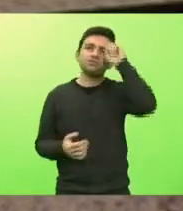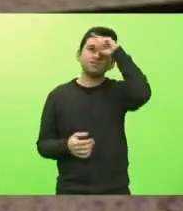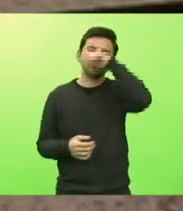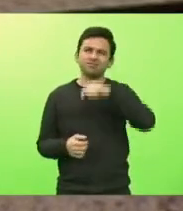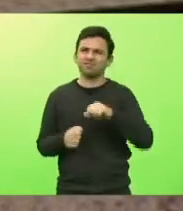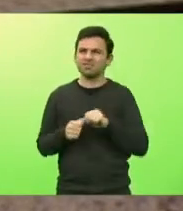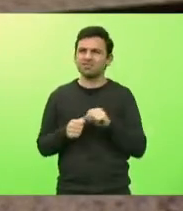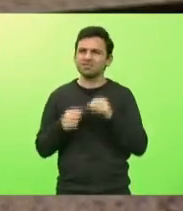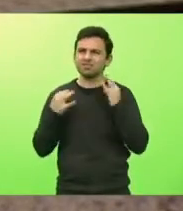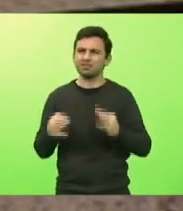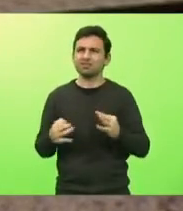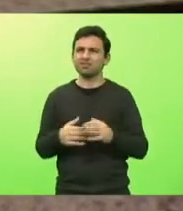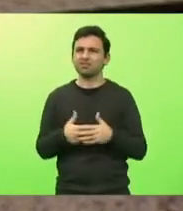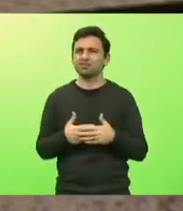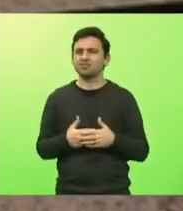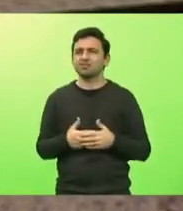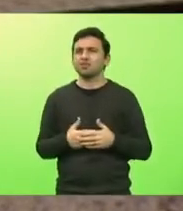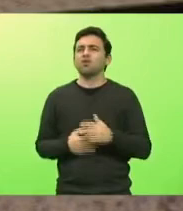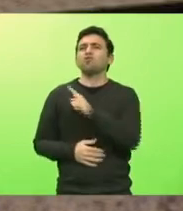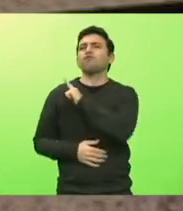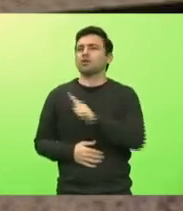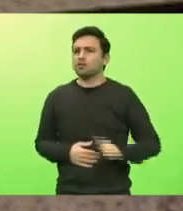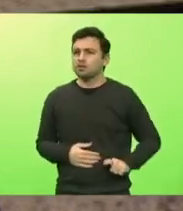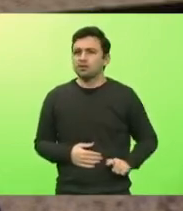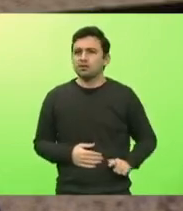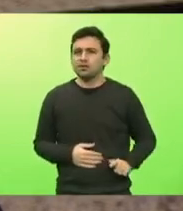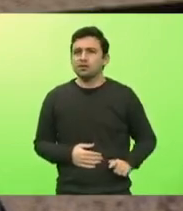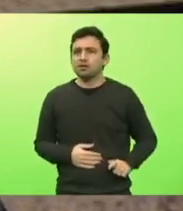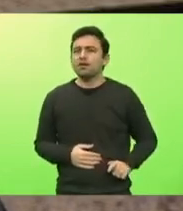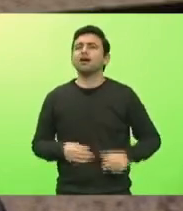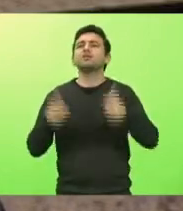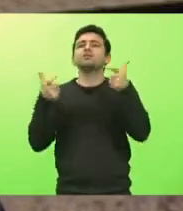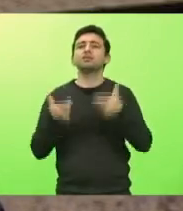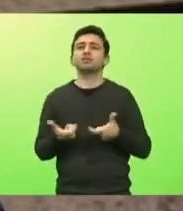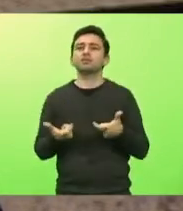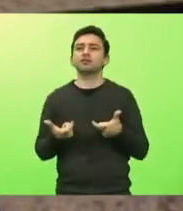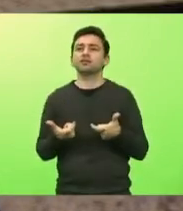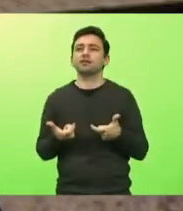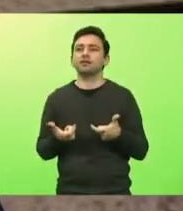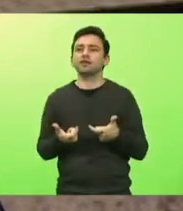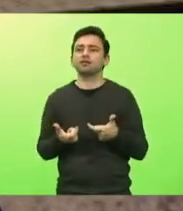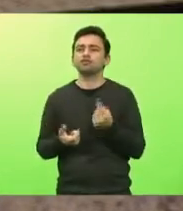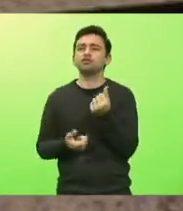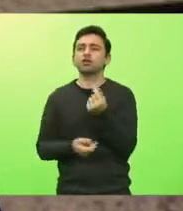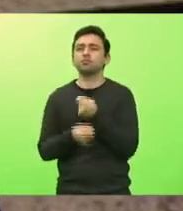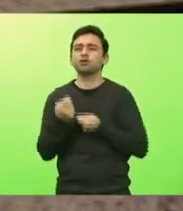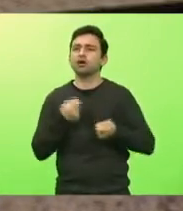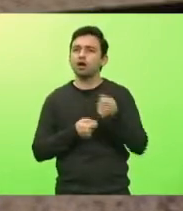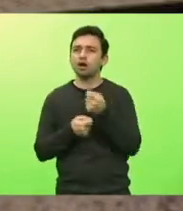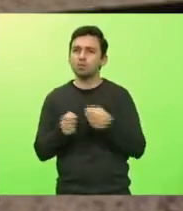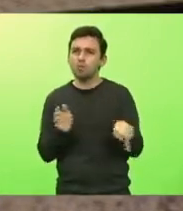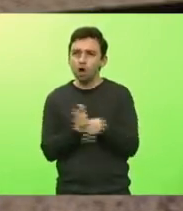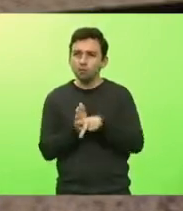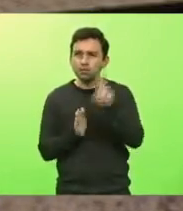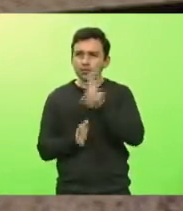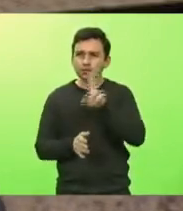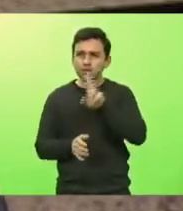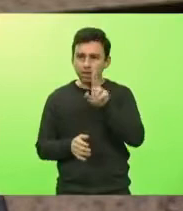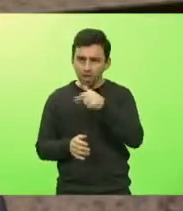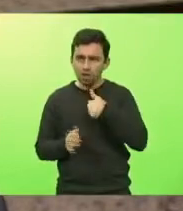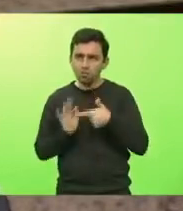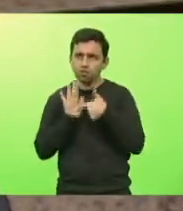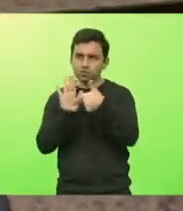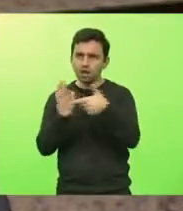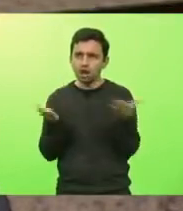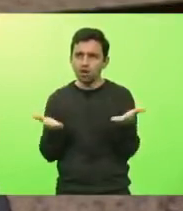certo. Governador, cadê as verbas do auxílio emergencial? Que acabei de mostrar